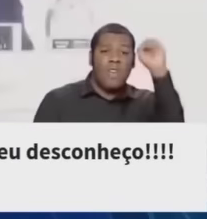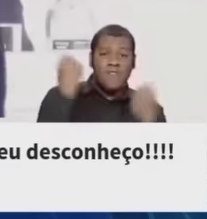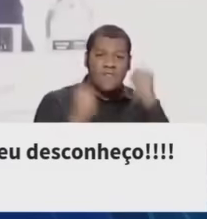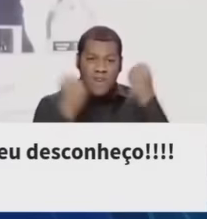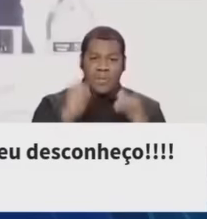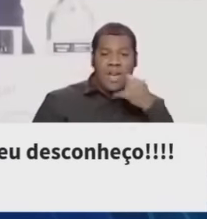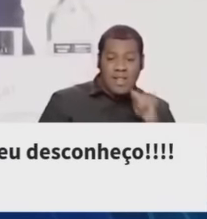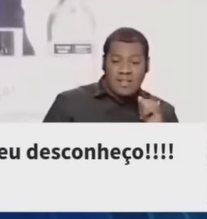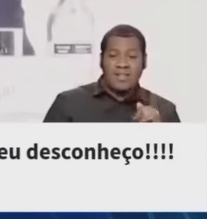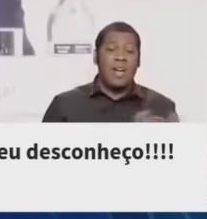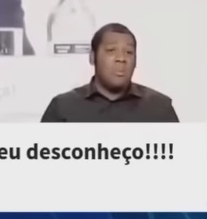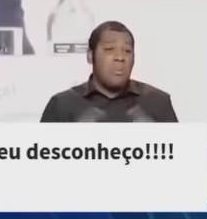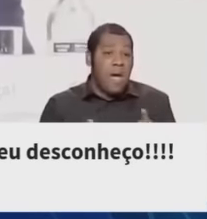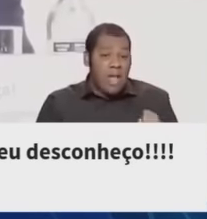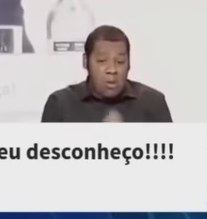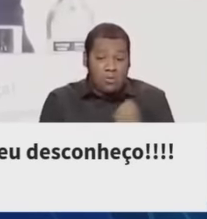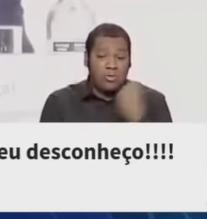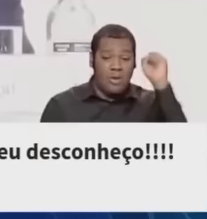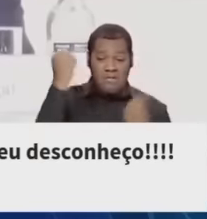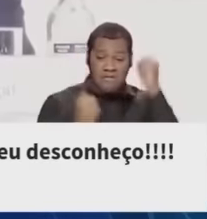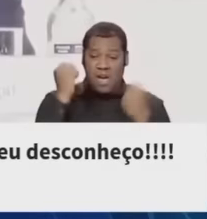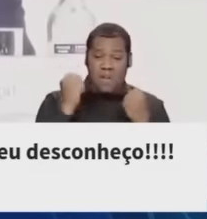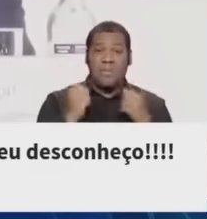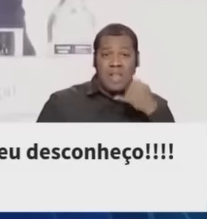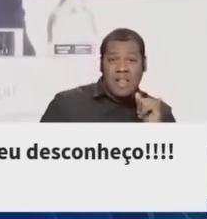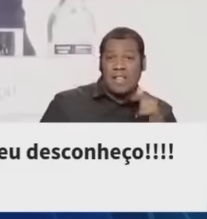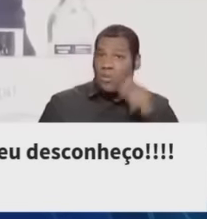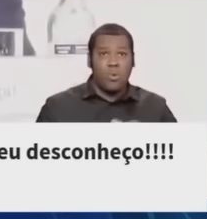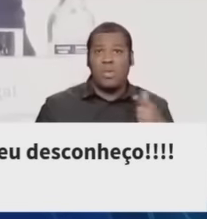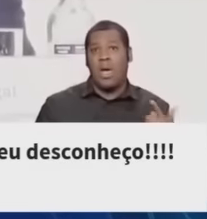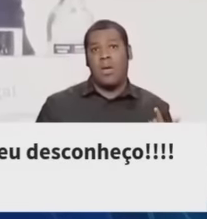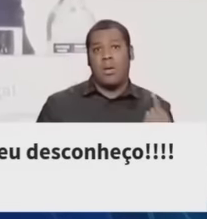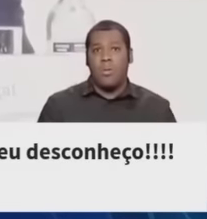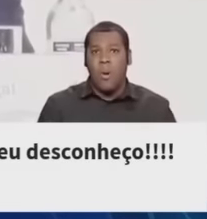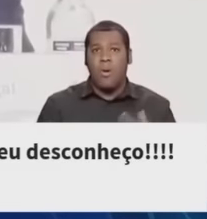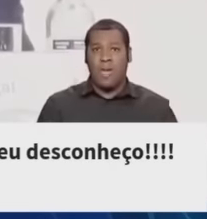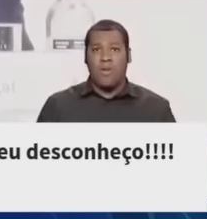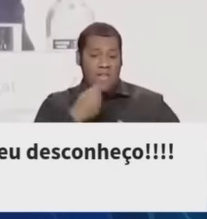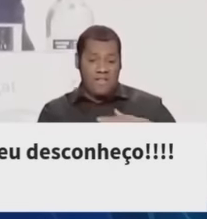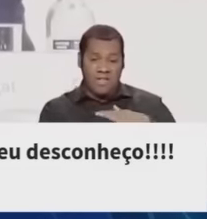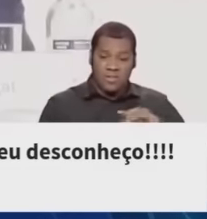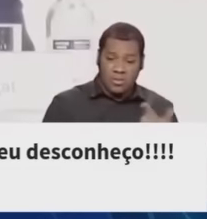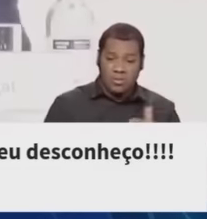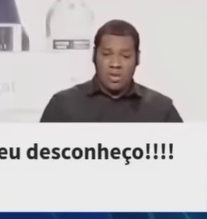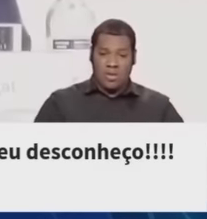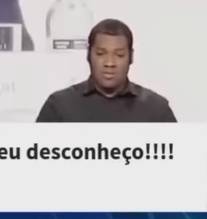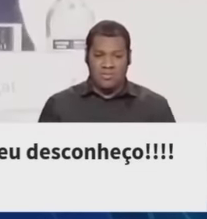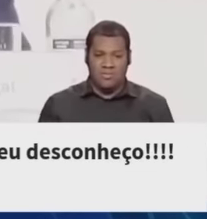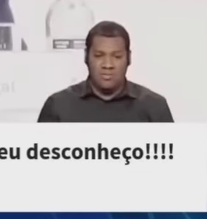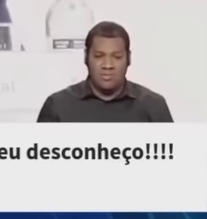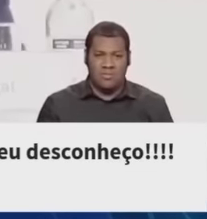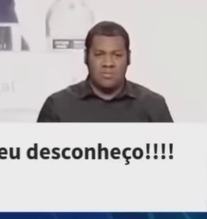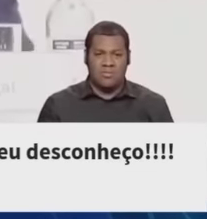e porque não tem financiamento. E nós precisamos parar de, a nível internacional, de fazer proselitismo